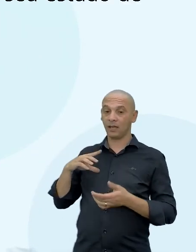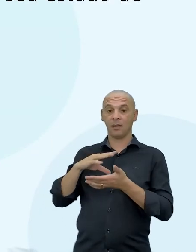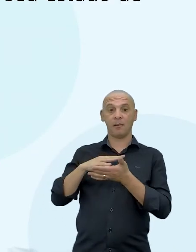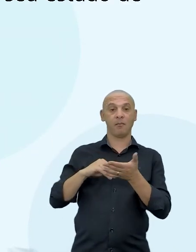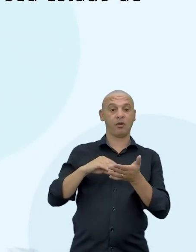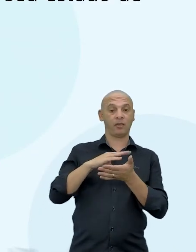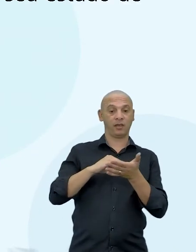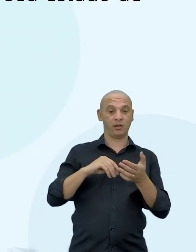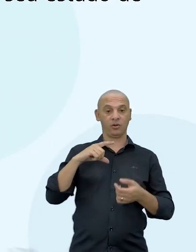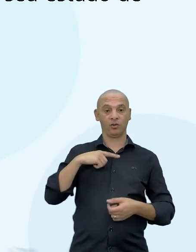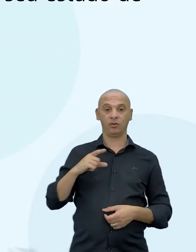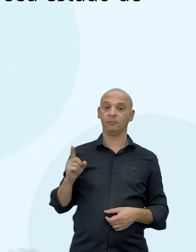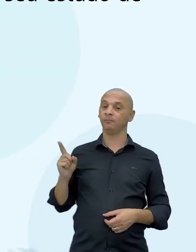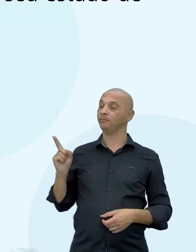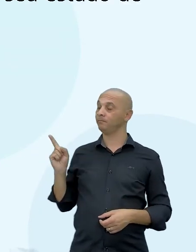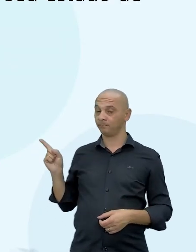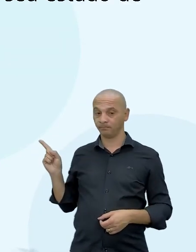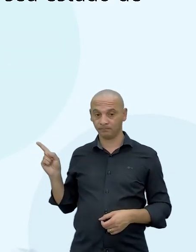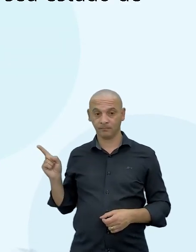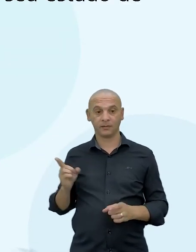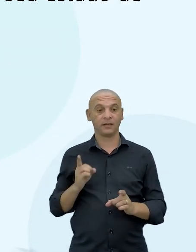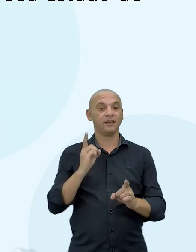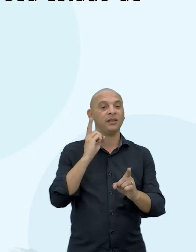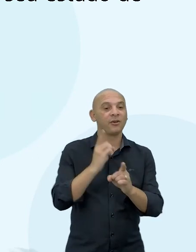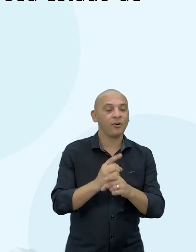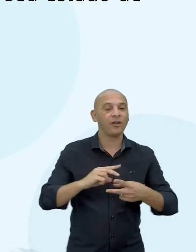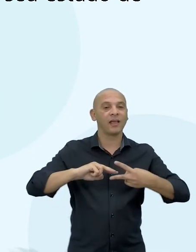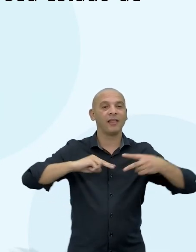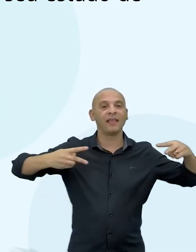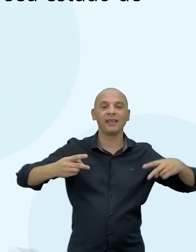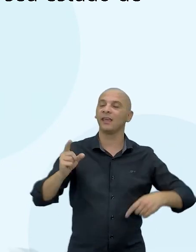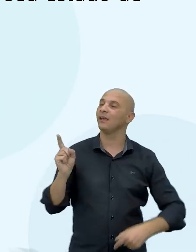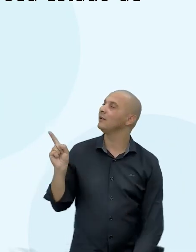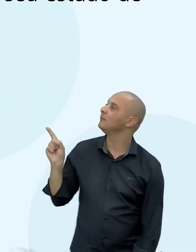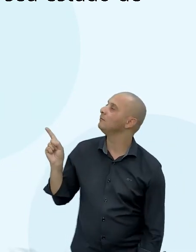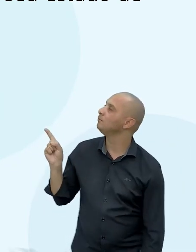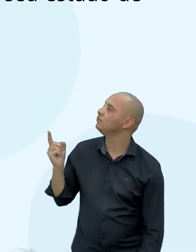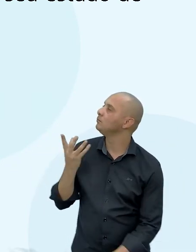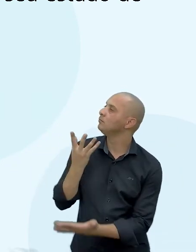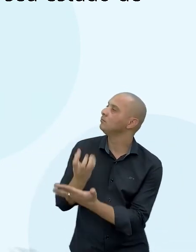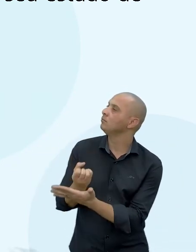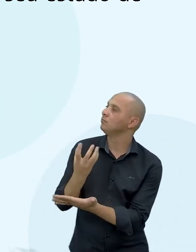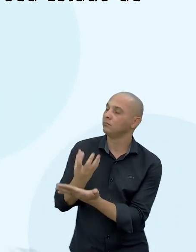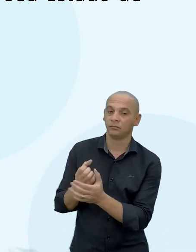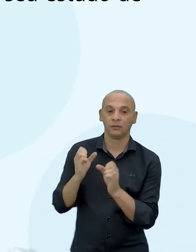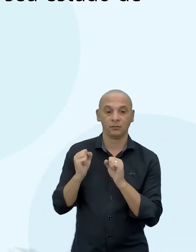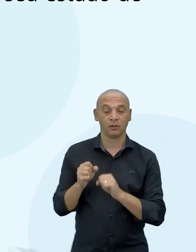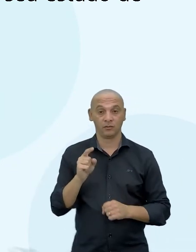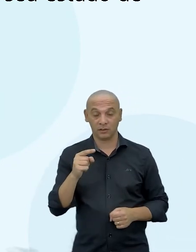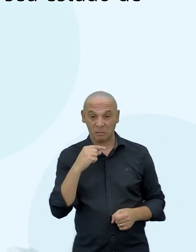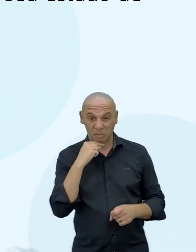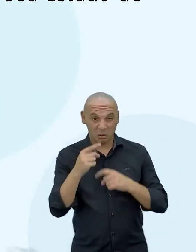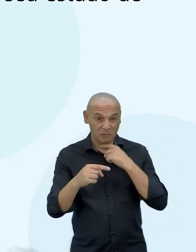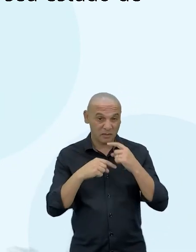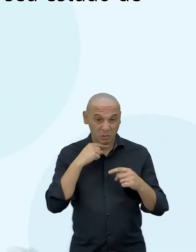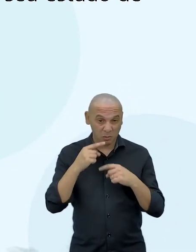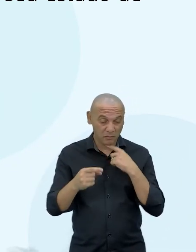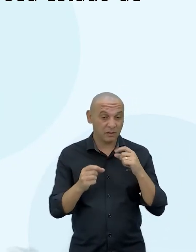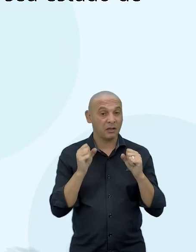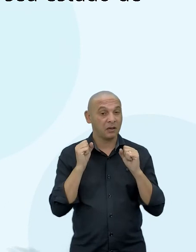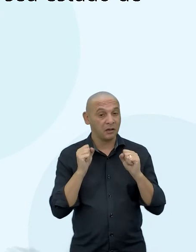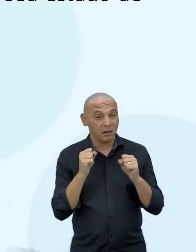os materiais, tudo isso. O cronograma, ele até deixa um modelo de cronograma lá para vocês. E vocês encontram